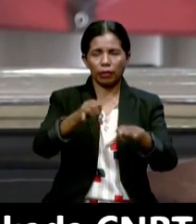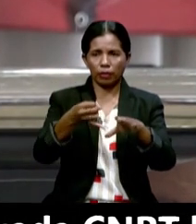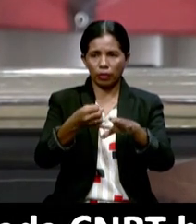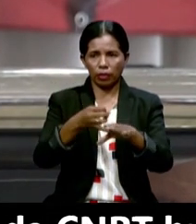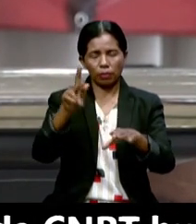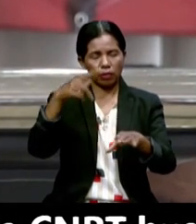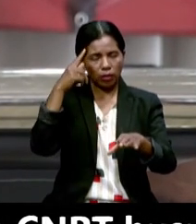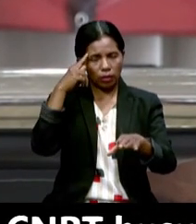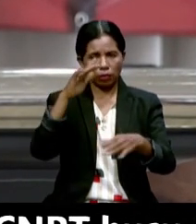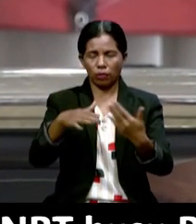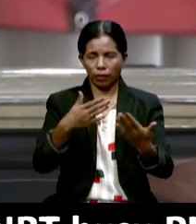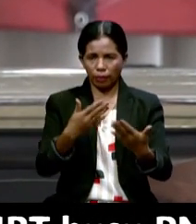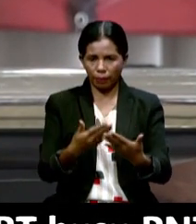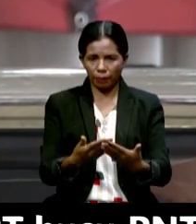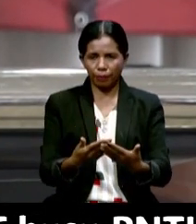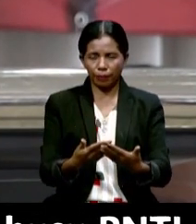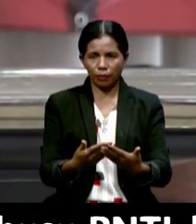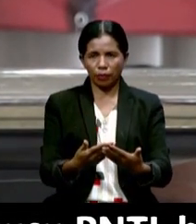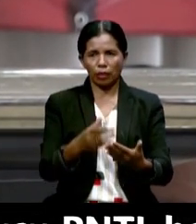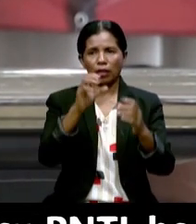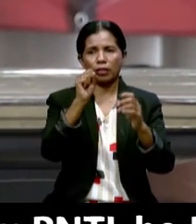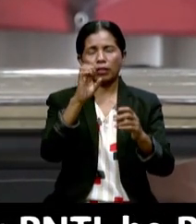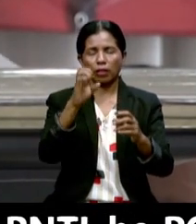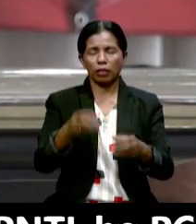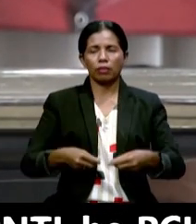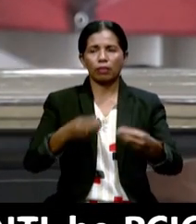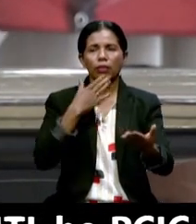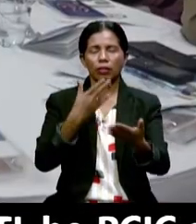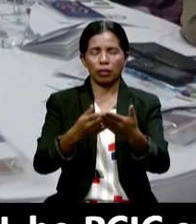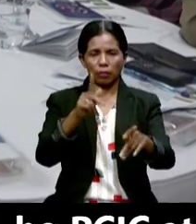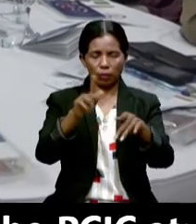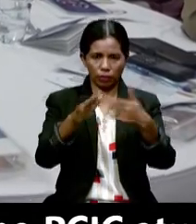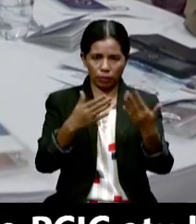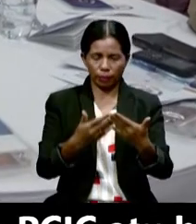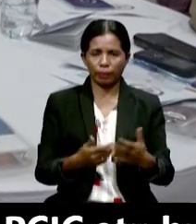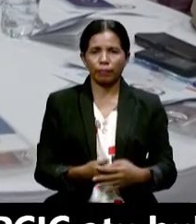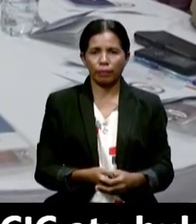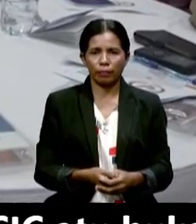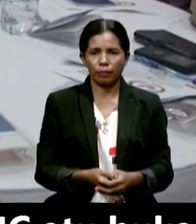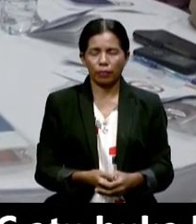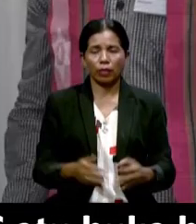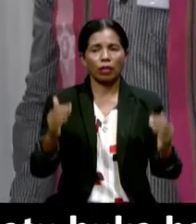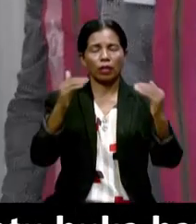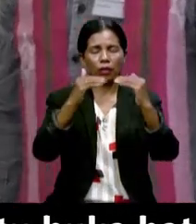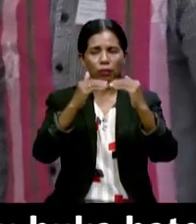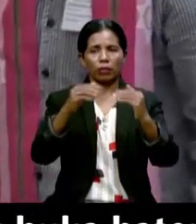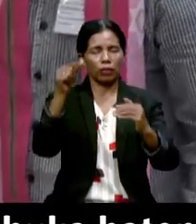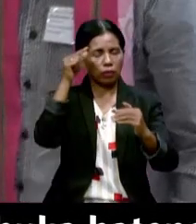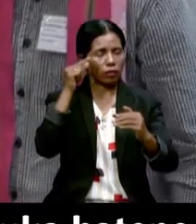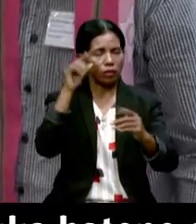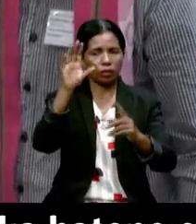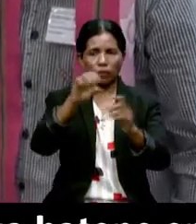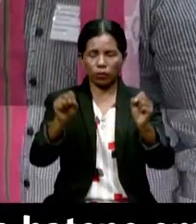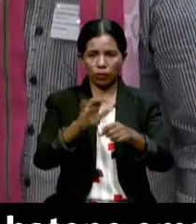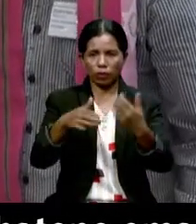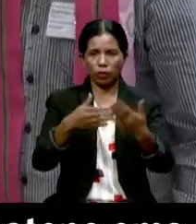políticos sira não se beneficia por tom. E a cerimônia Fórum Diálogo e Igualdade de Gênero entre Sef Suku Sira